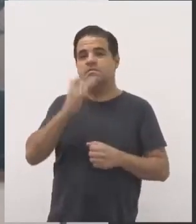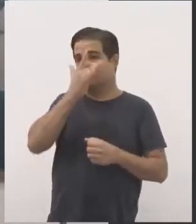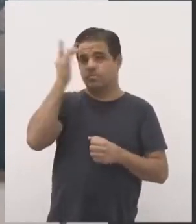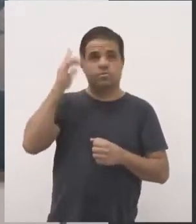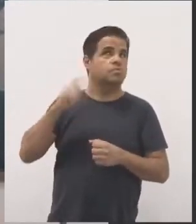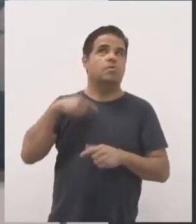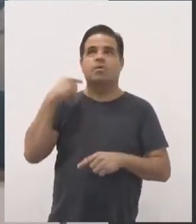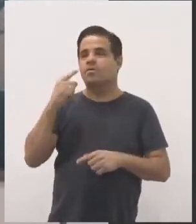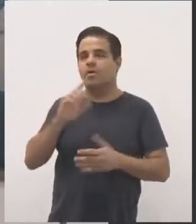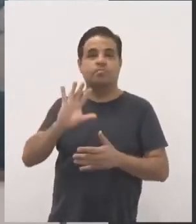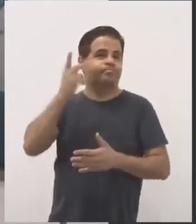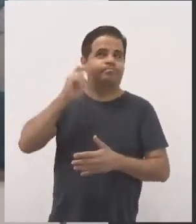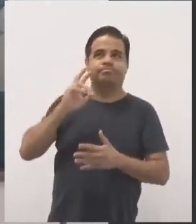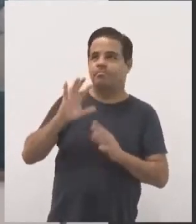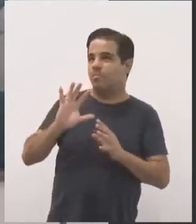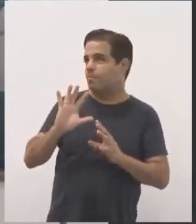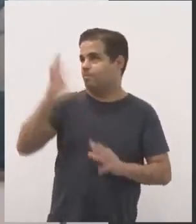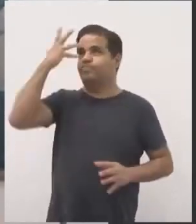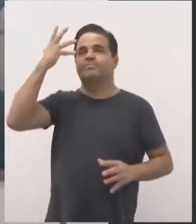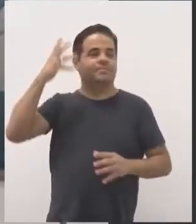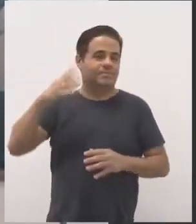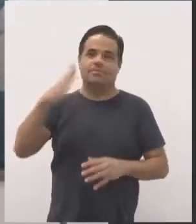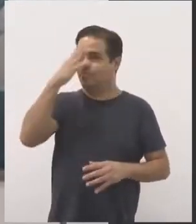nada. É o que eu penso.